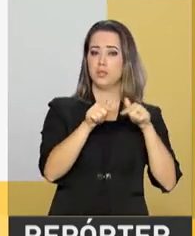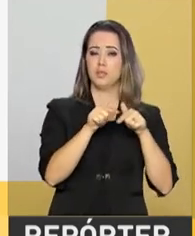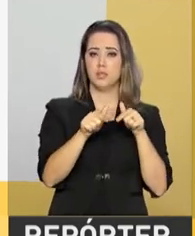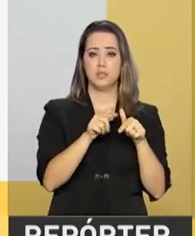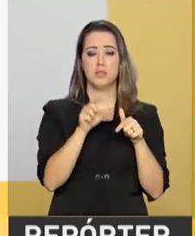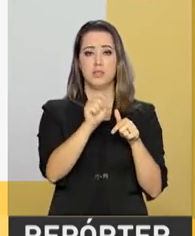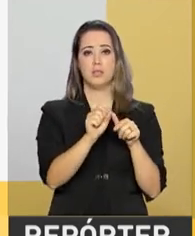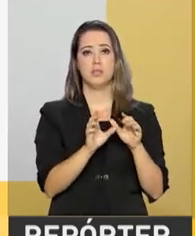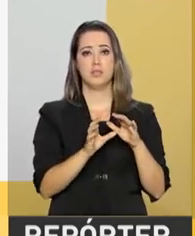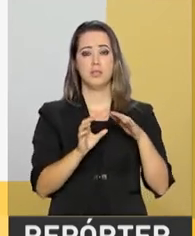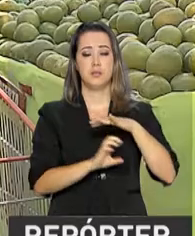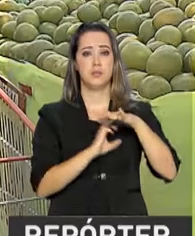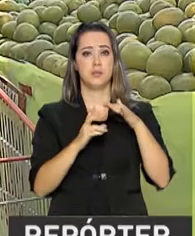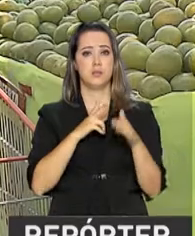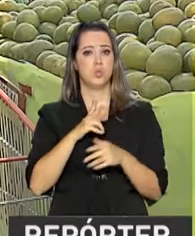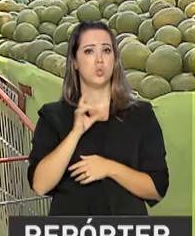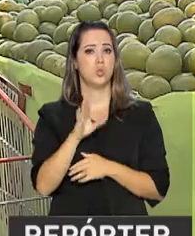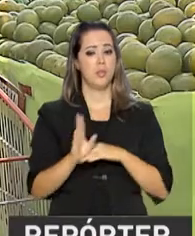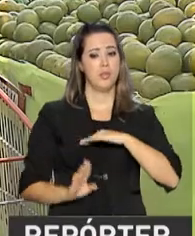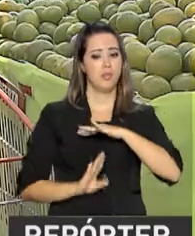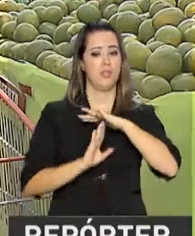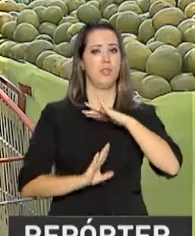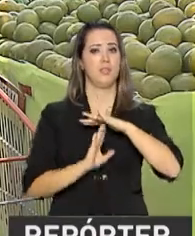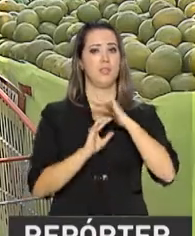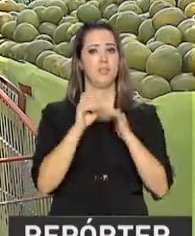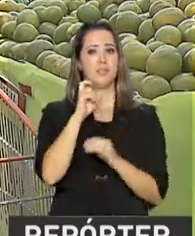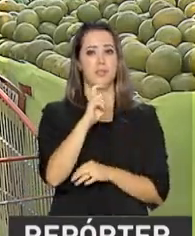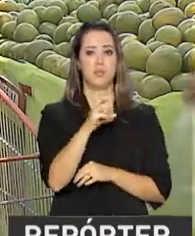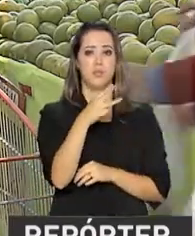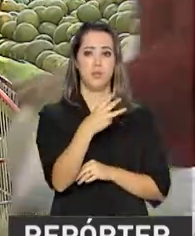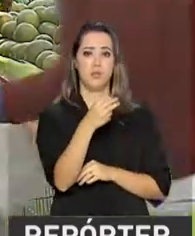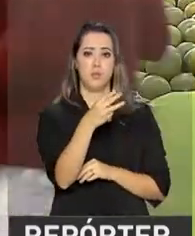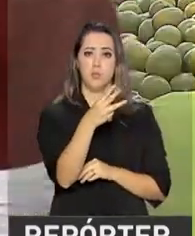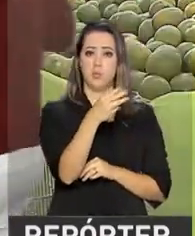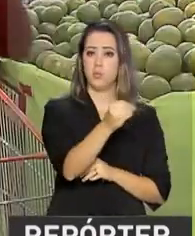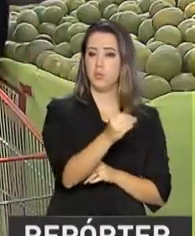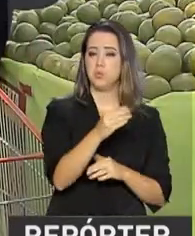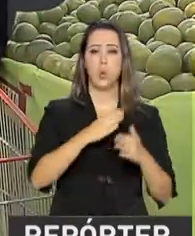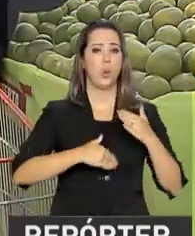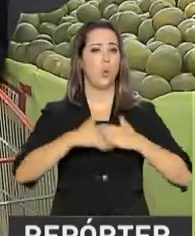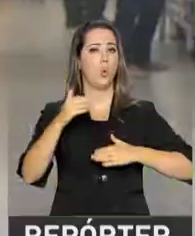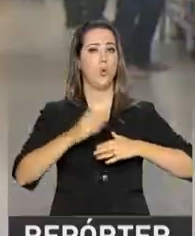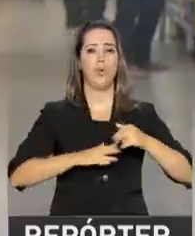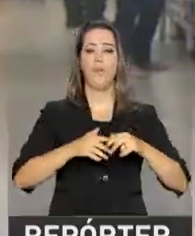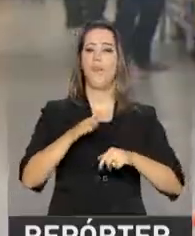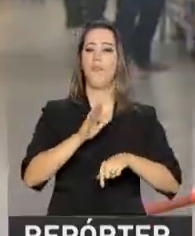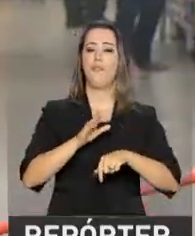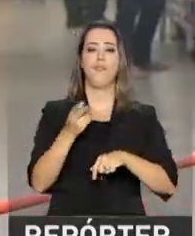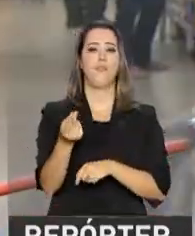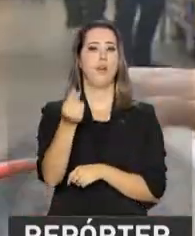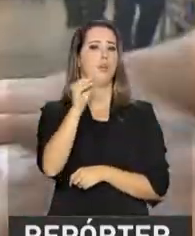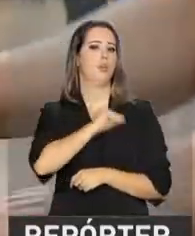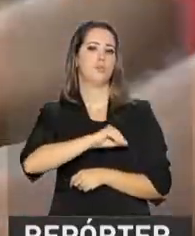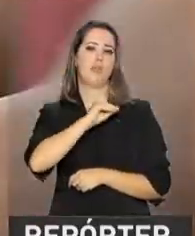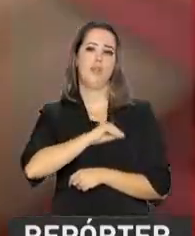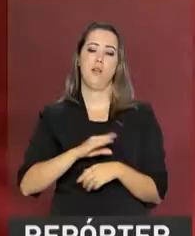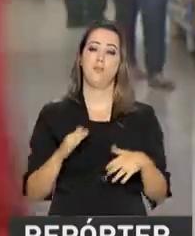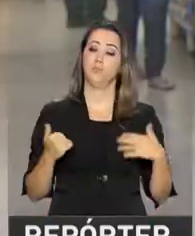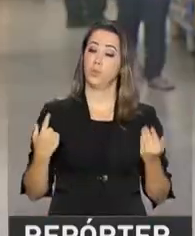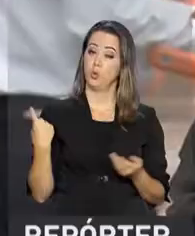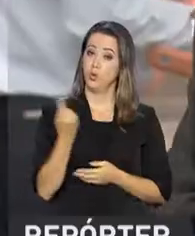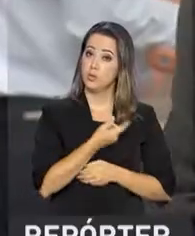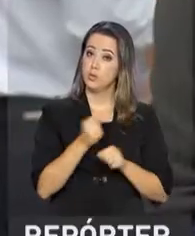pode receber até o teto 5330 independentemente do valor do salário que é que nós estamos